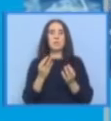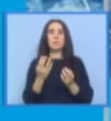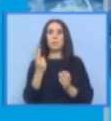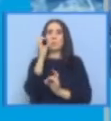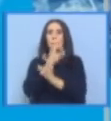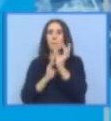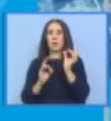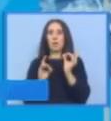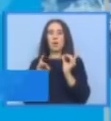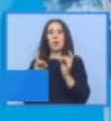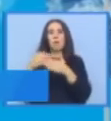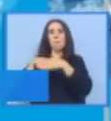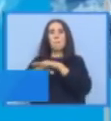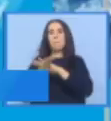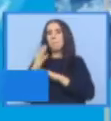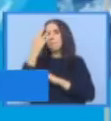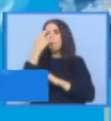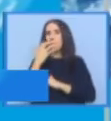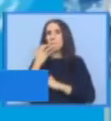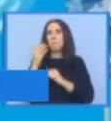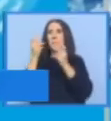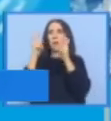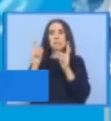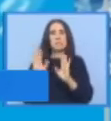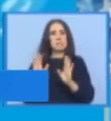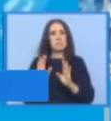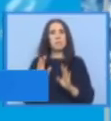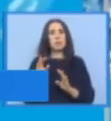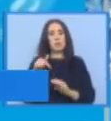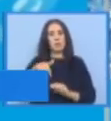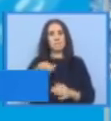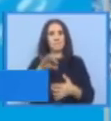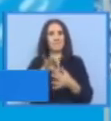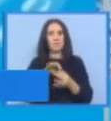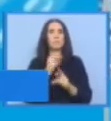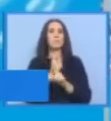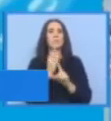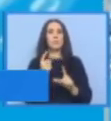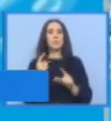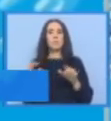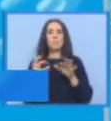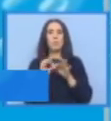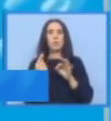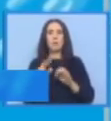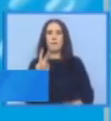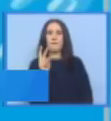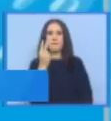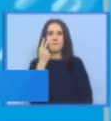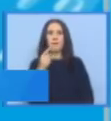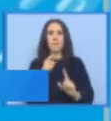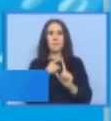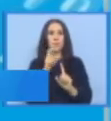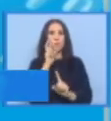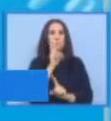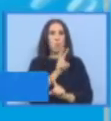União Europeia enquanto entidade assim abstrata, quer dizer, que se venha aqui ao terreno. Claro. Até porque isto conjuga duas coisas, a